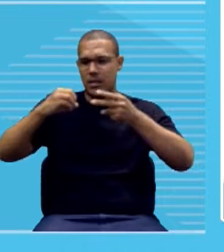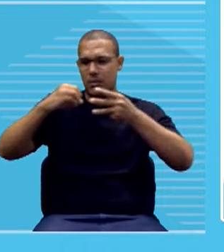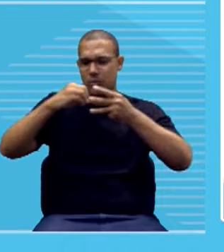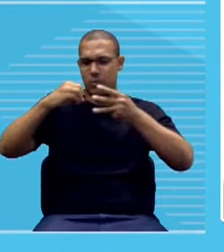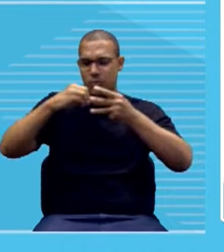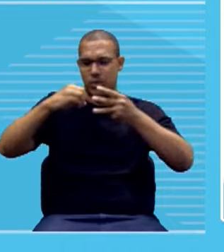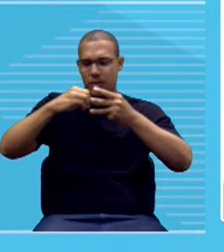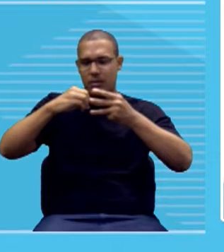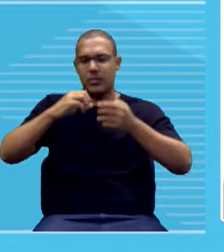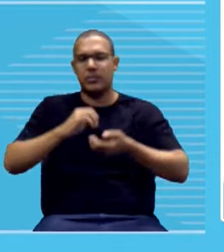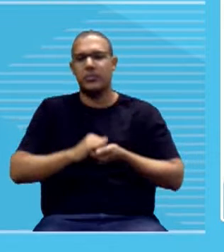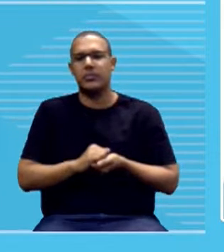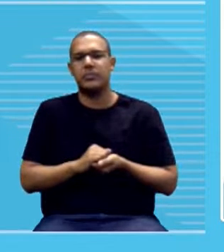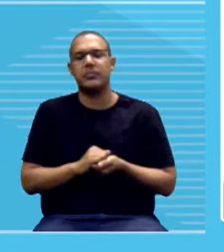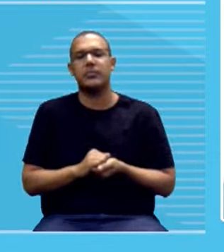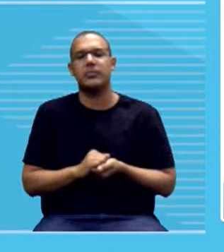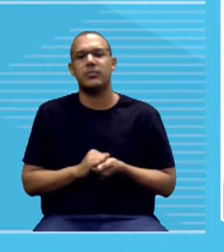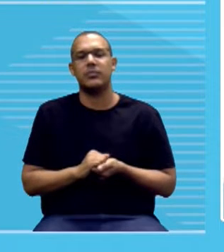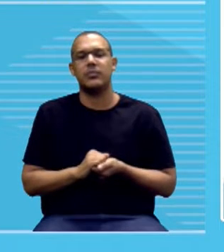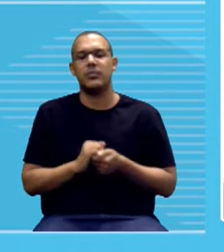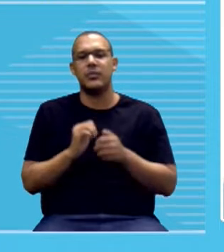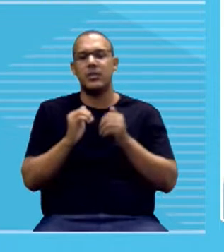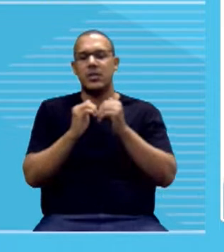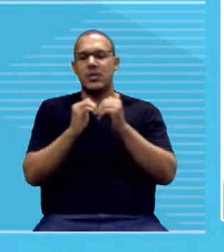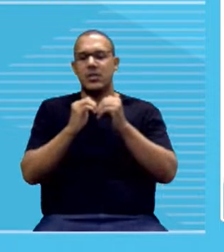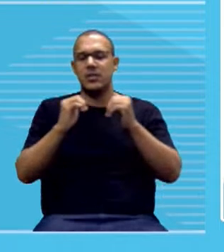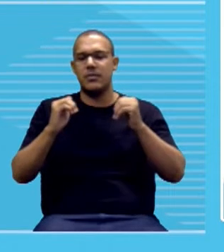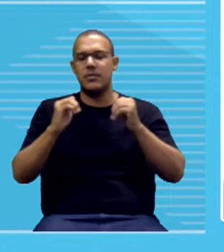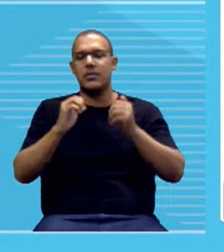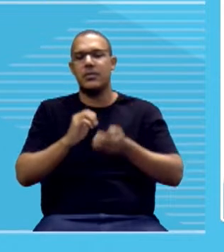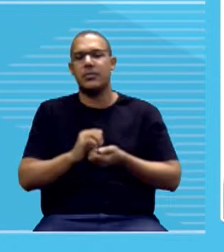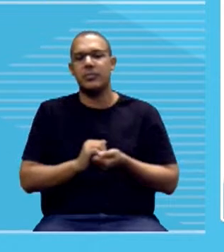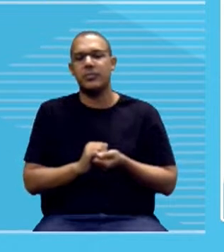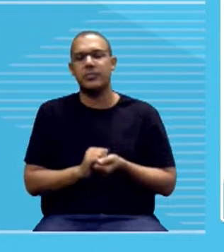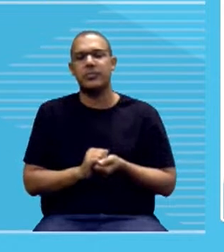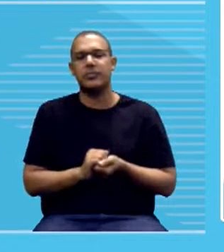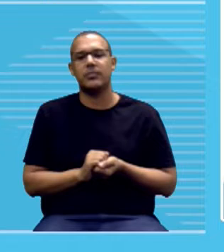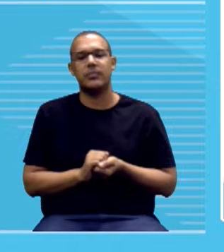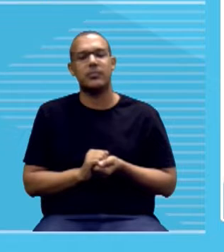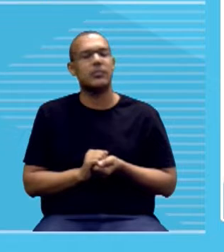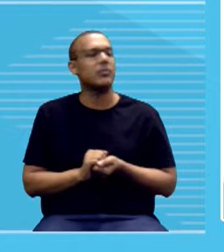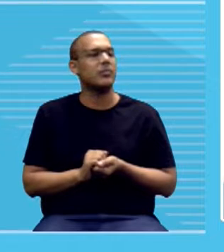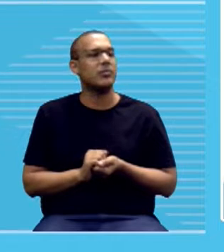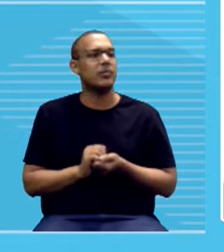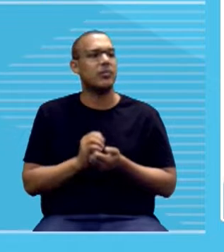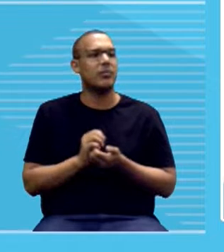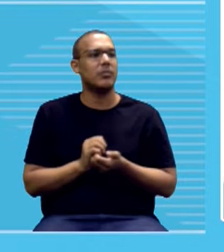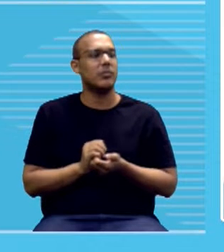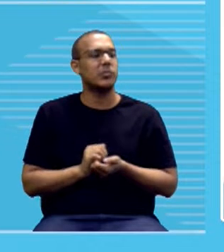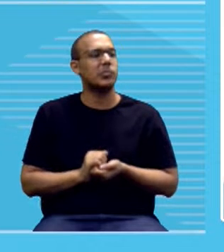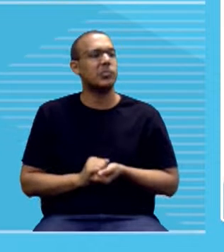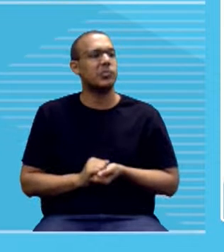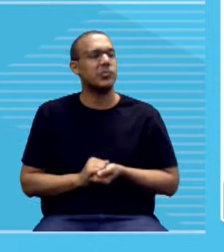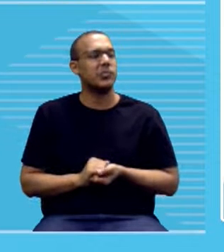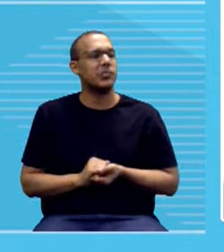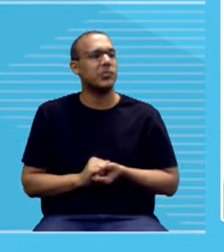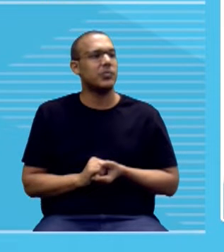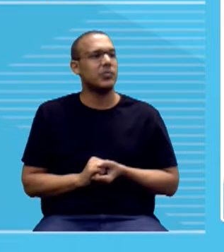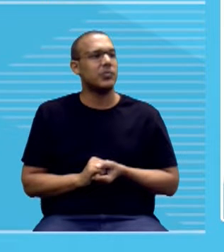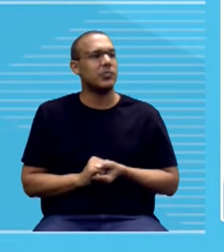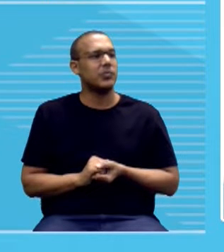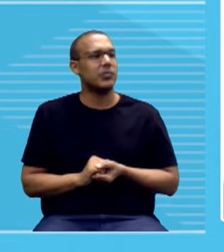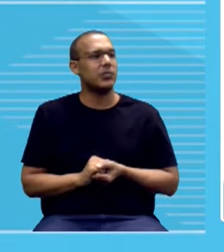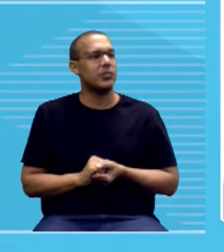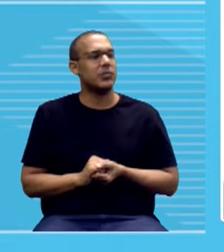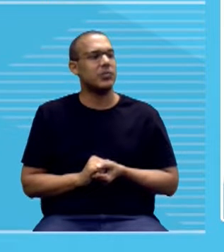de um átomo. Você está quebrando o núcleo, fissão nuclear. E aquilo ali produz a divisão dos átomos de urânio. Os